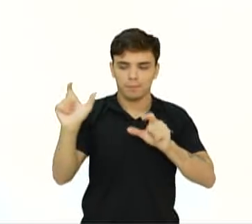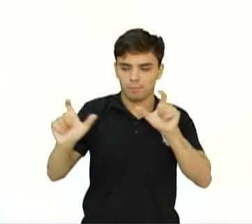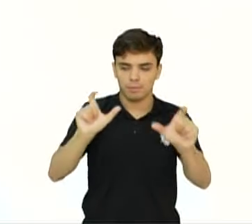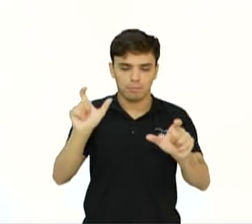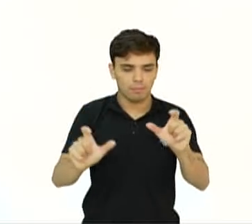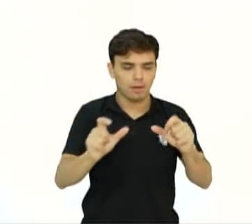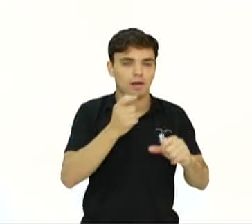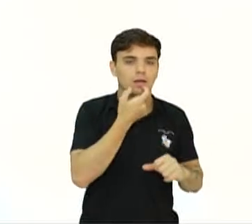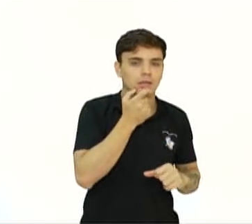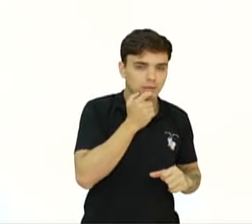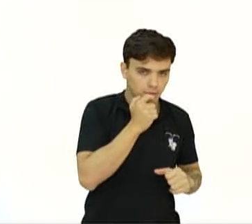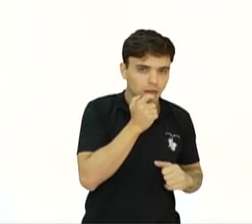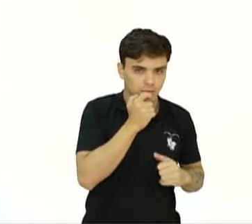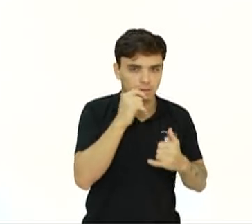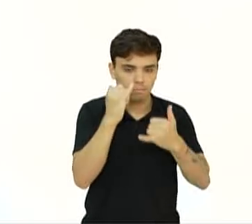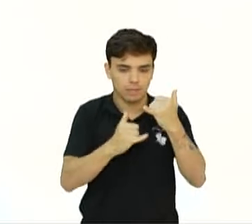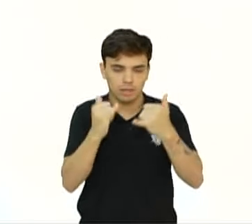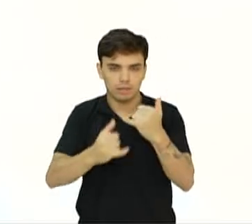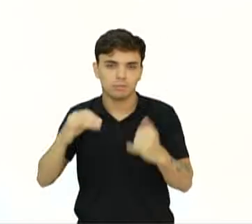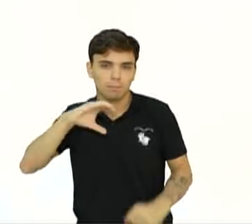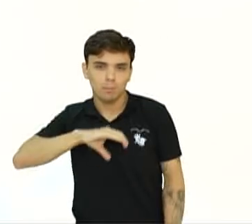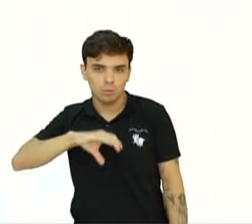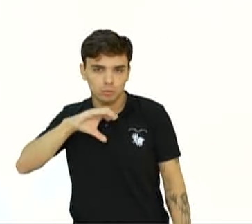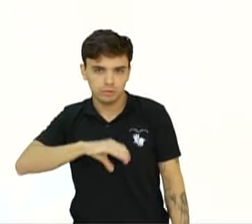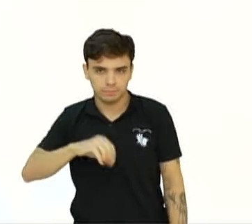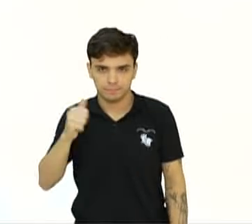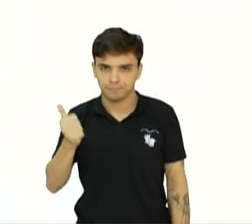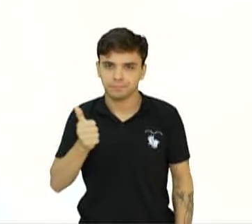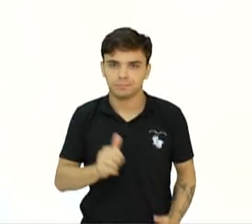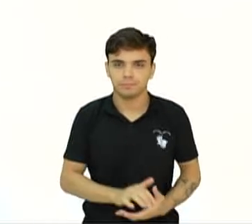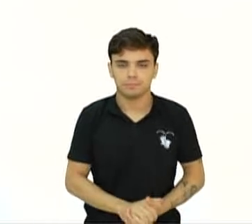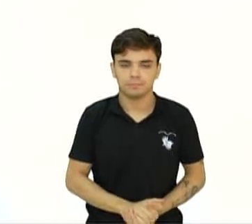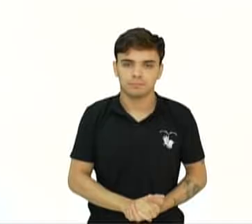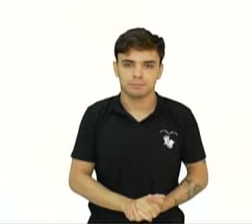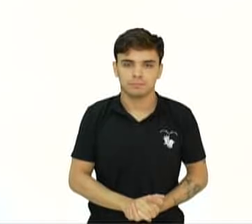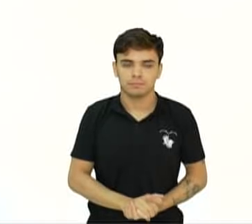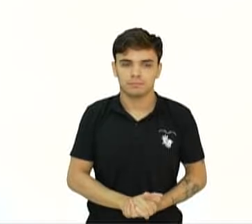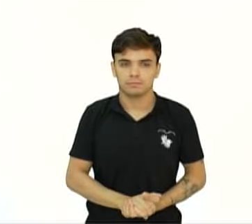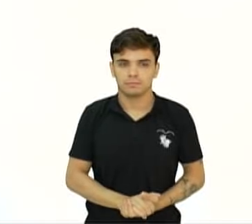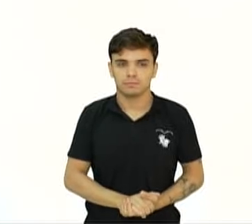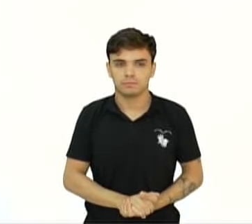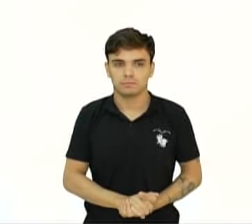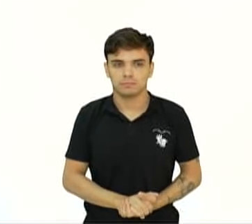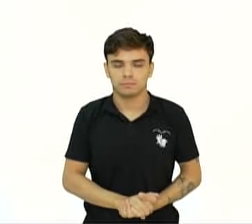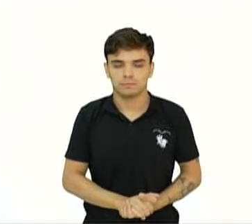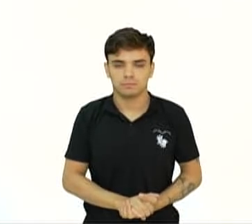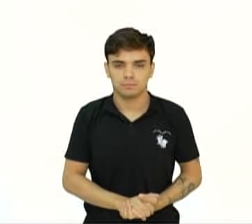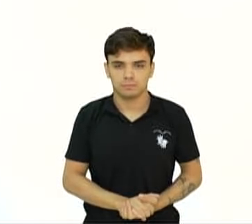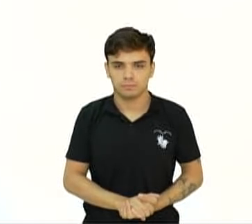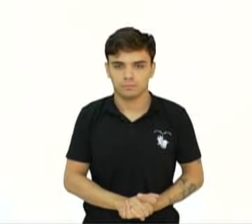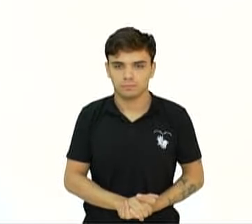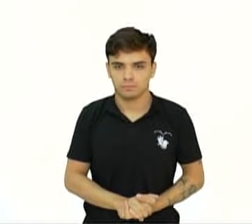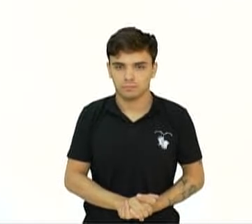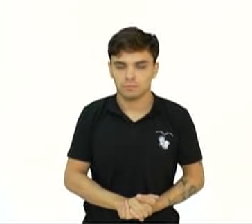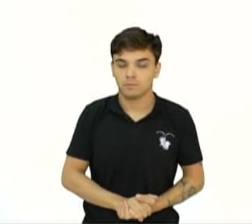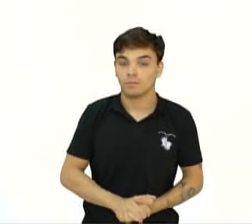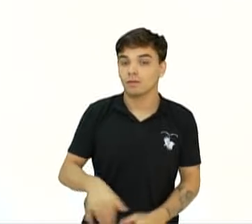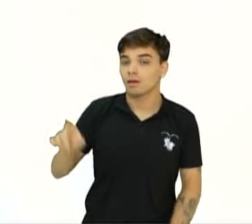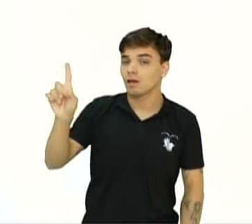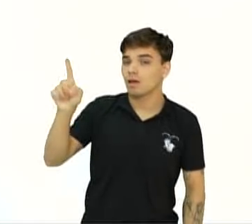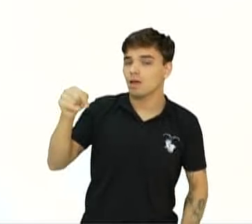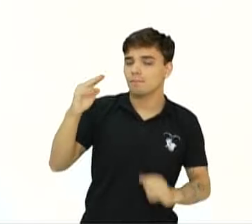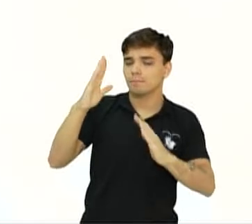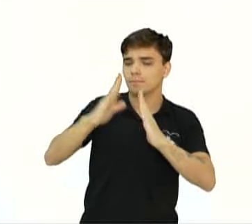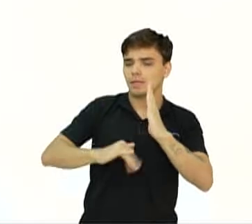já conhece, aquelas que são parecidas com o português, então olha lá. Romero Brito, Brazilian painter, o que ele é? Um pintor